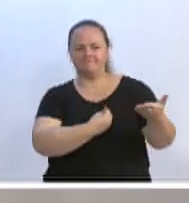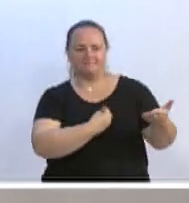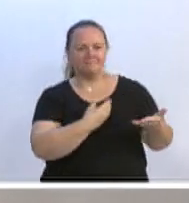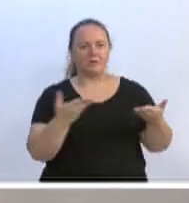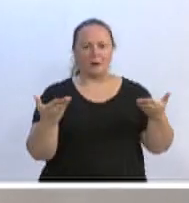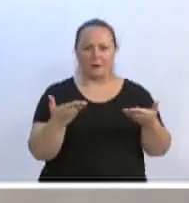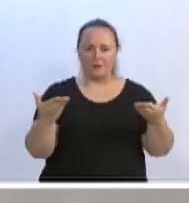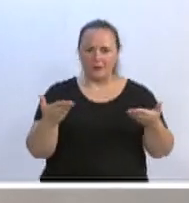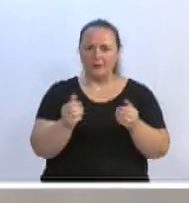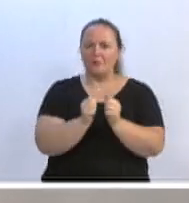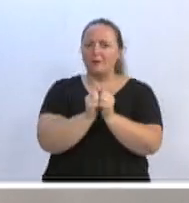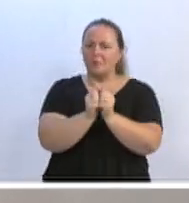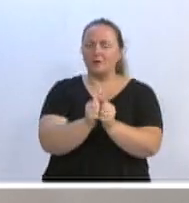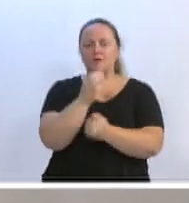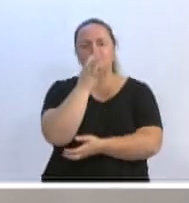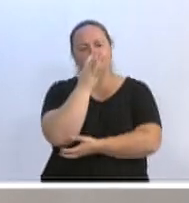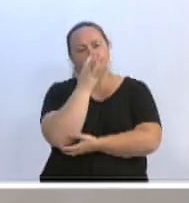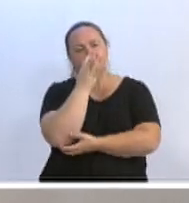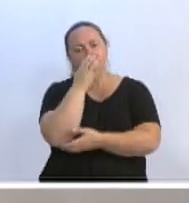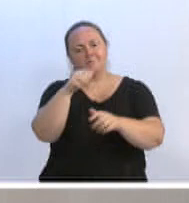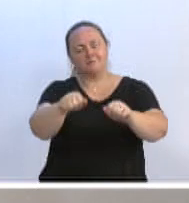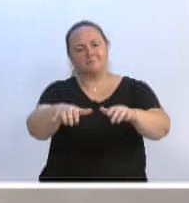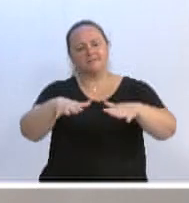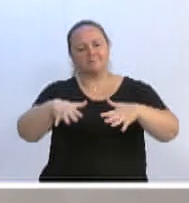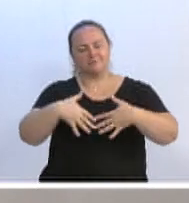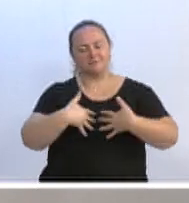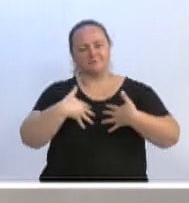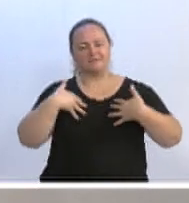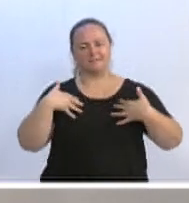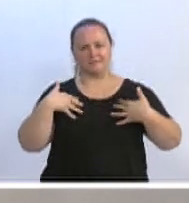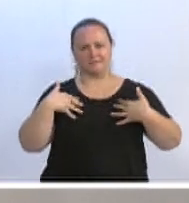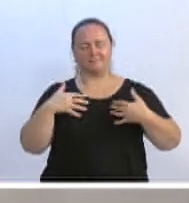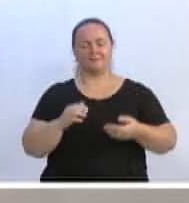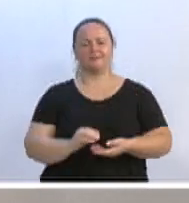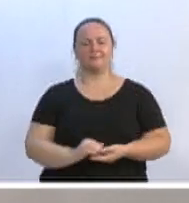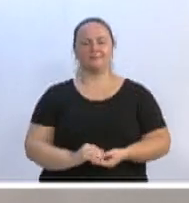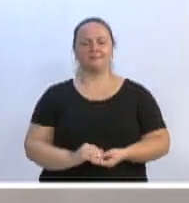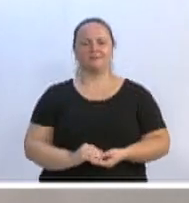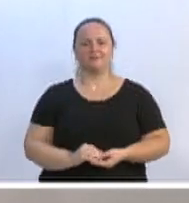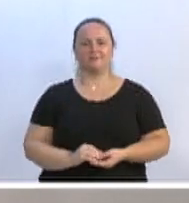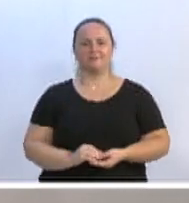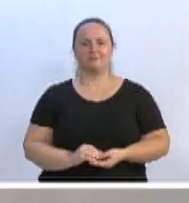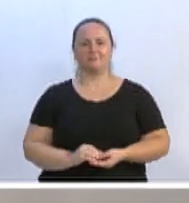estarem aqui prestigiando esta solenidade.